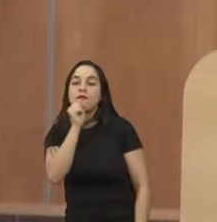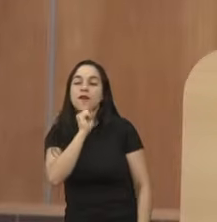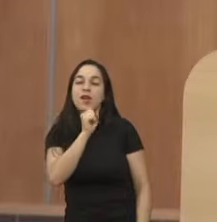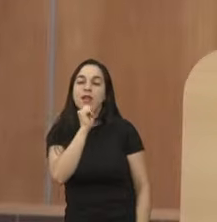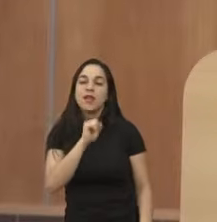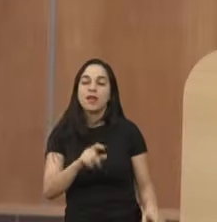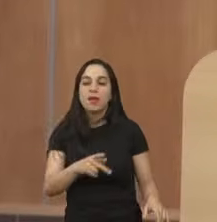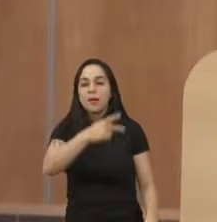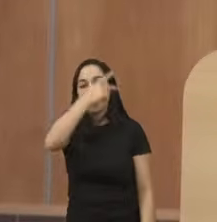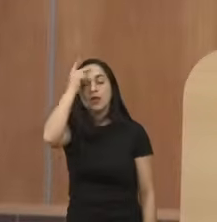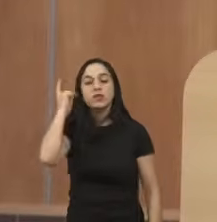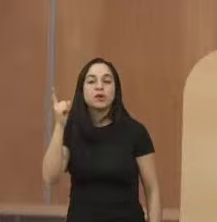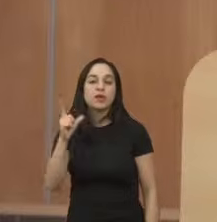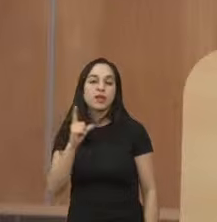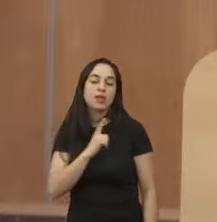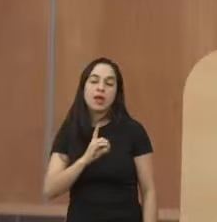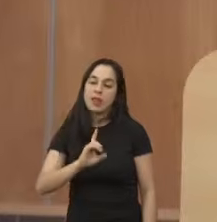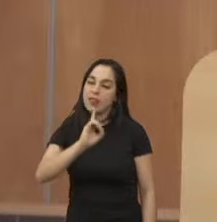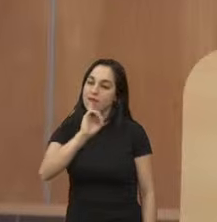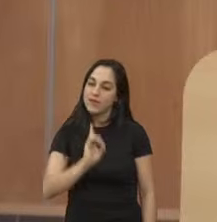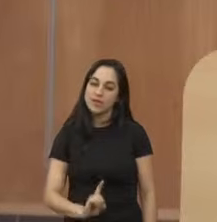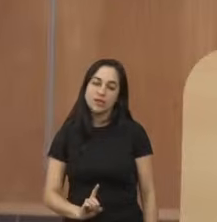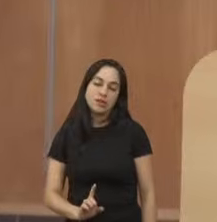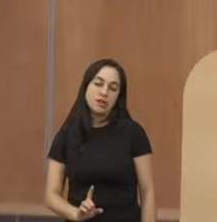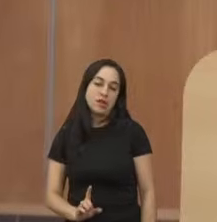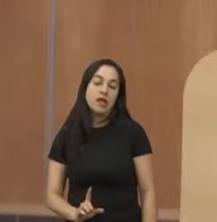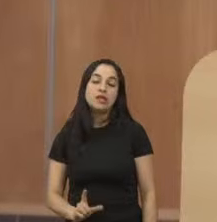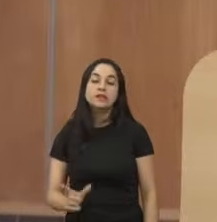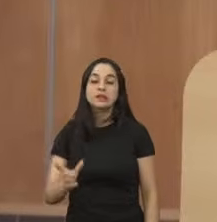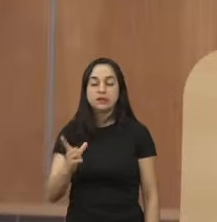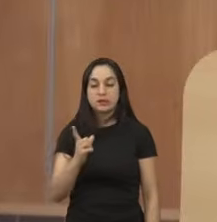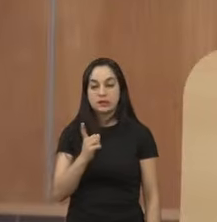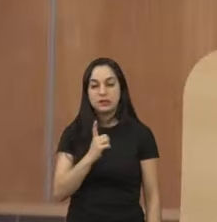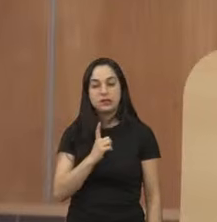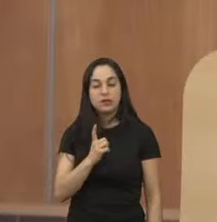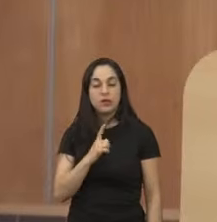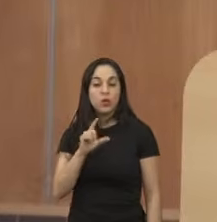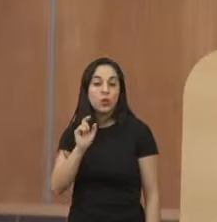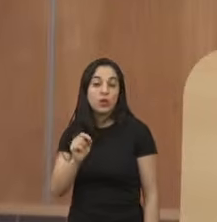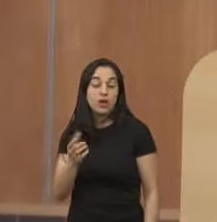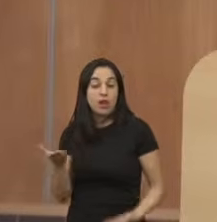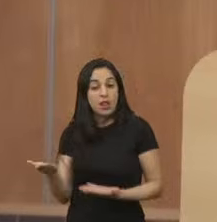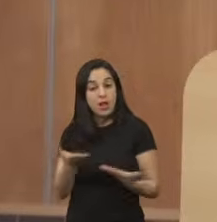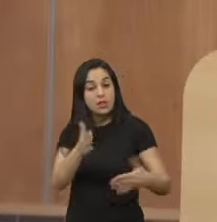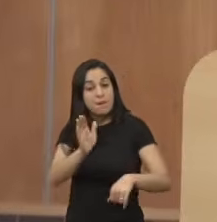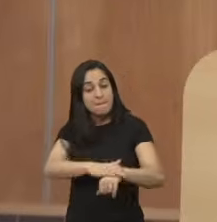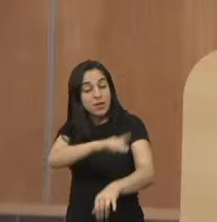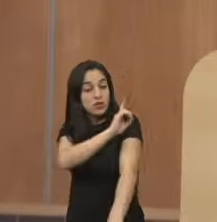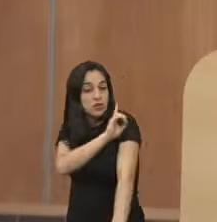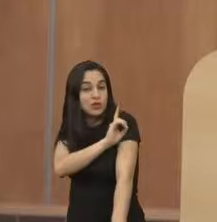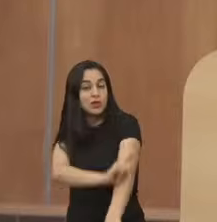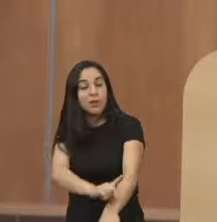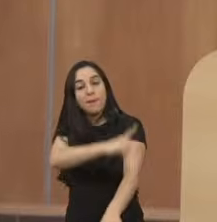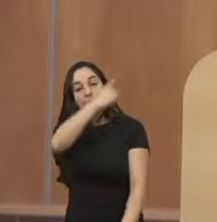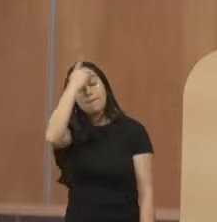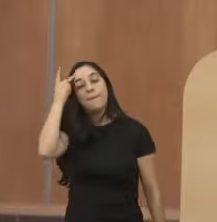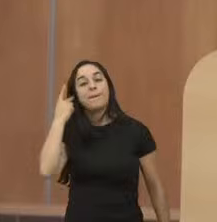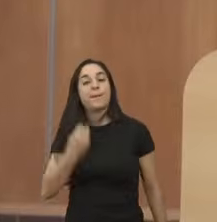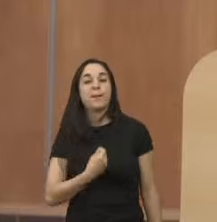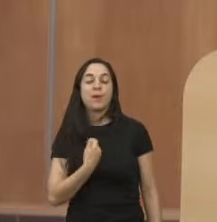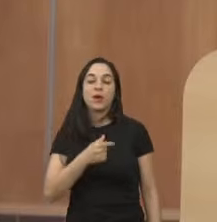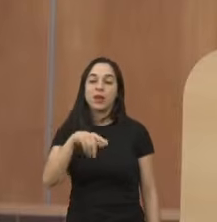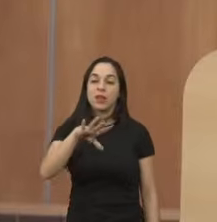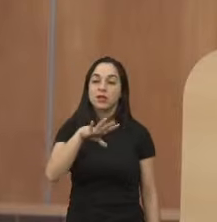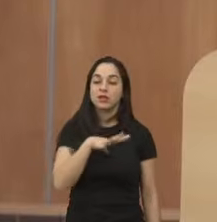por um preço bem acessível. Então, ele visa justamente aí trazer mais dignidade para as pessoas da cidade e facilitar